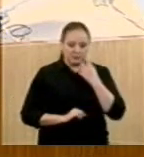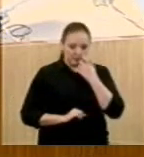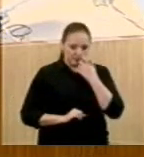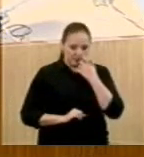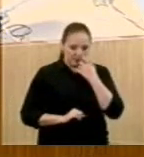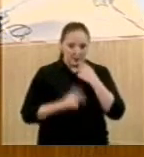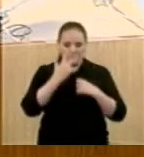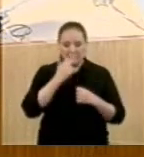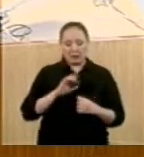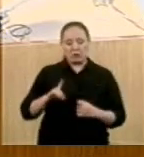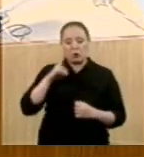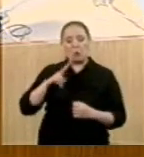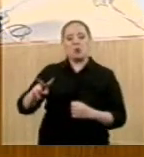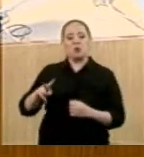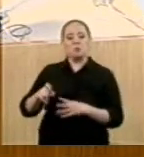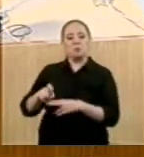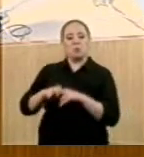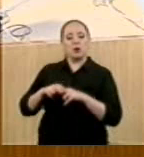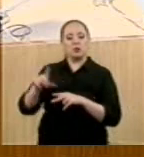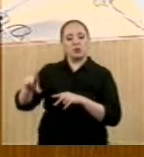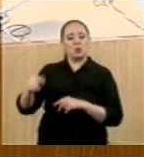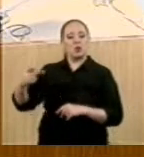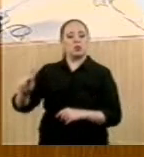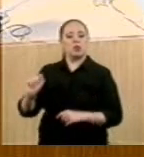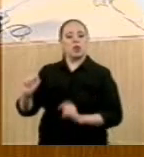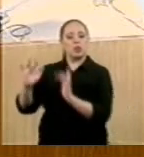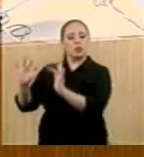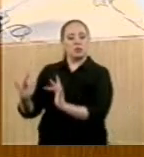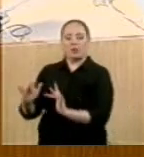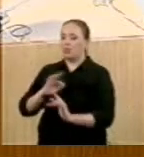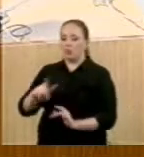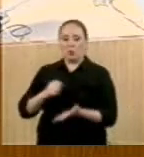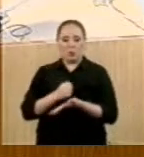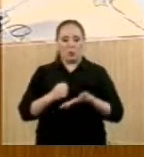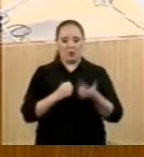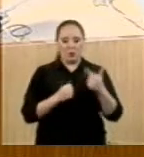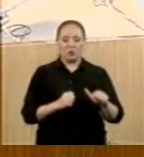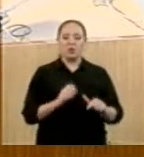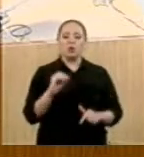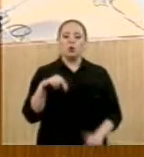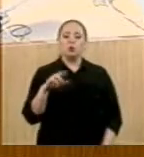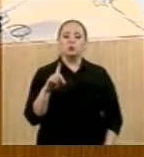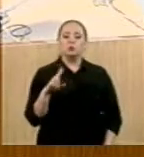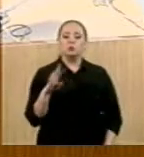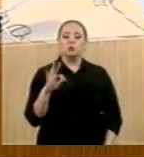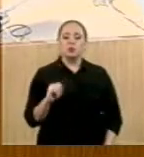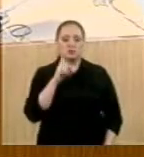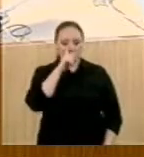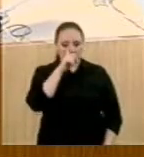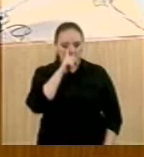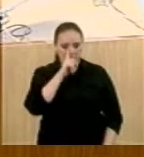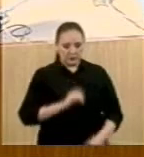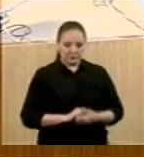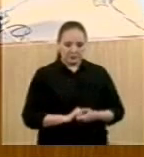pessoas com que eles se relacionam, e não com fundamento em possíveis condutas arriscadas praticadas. Ou